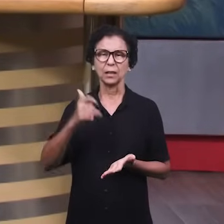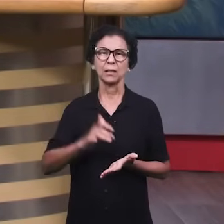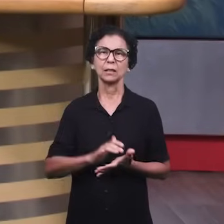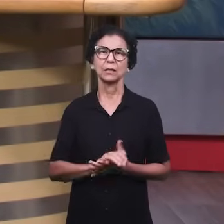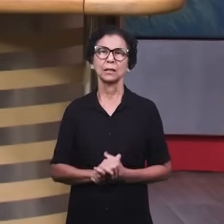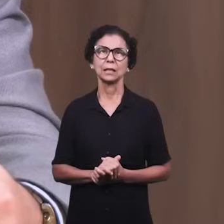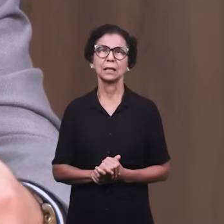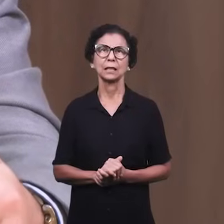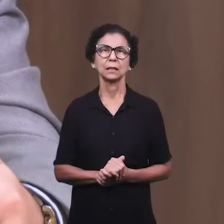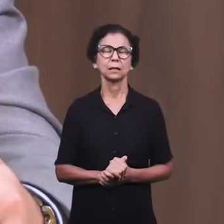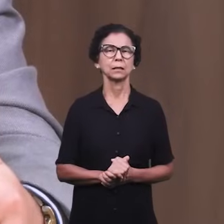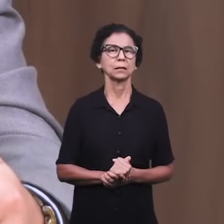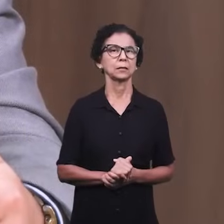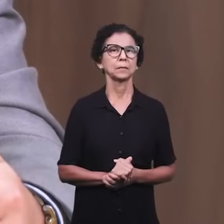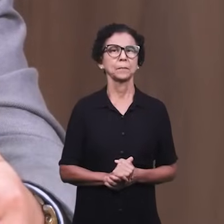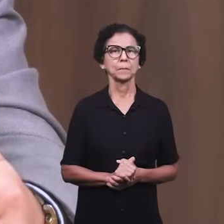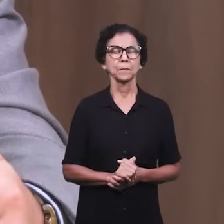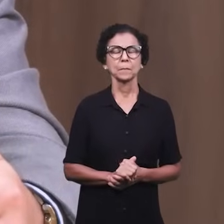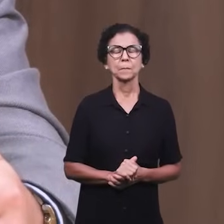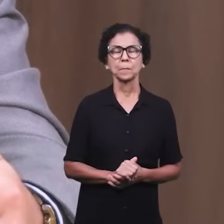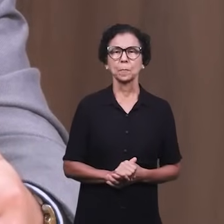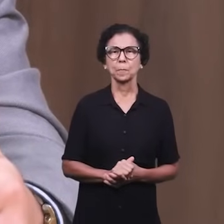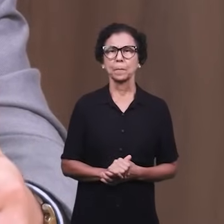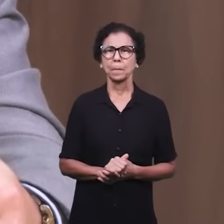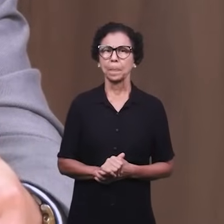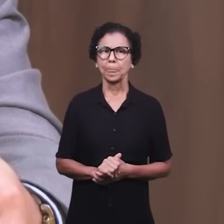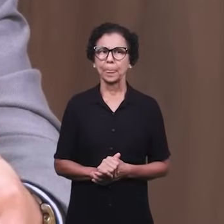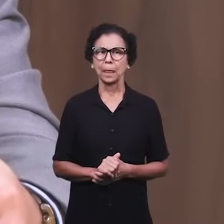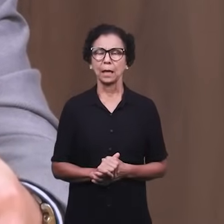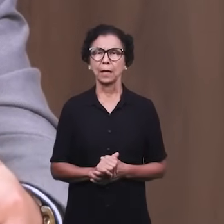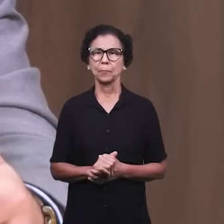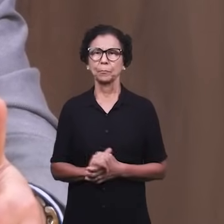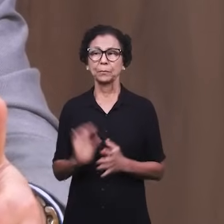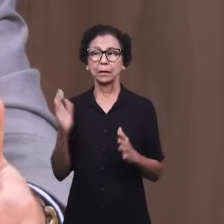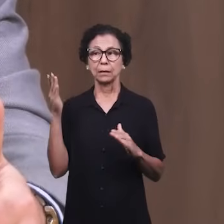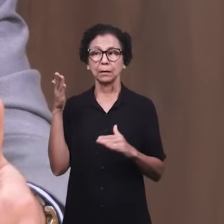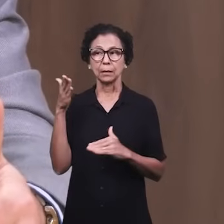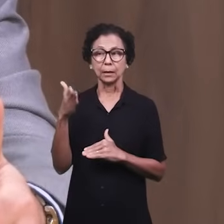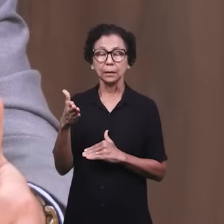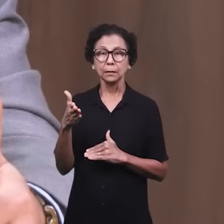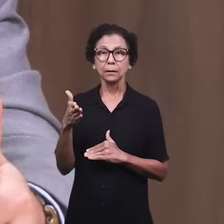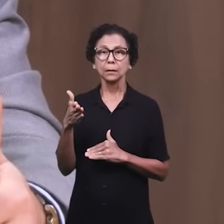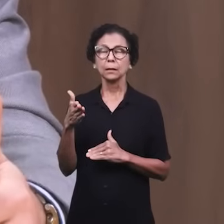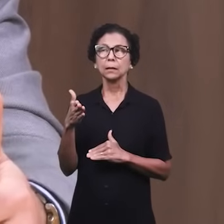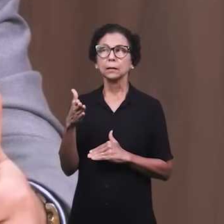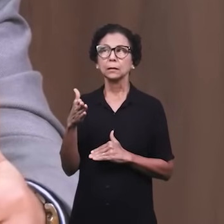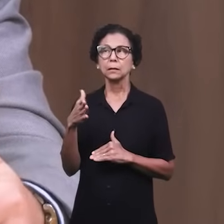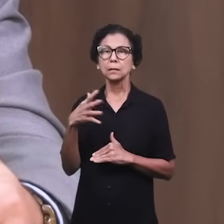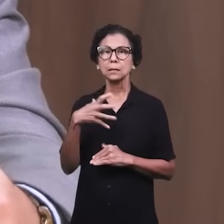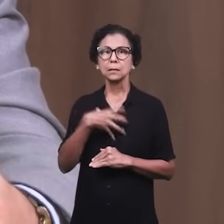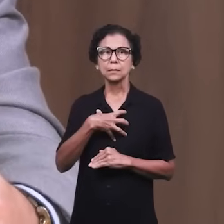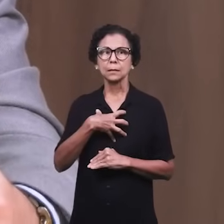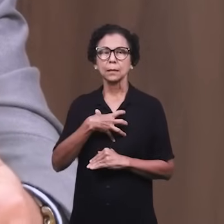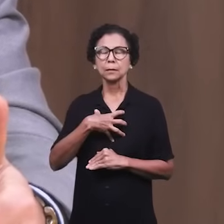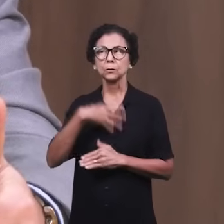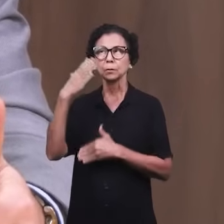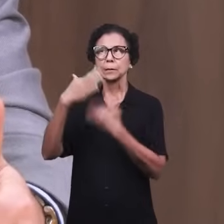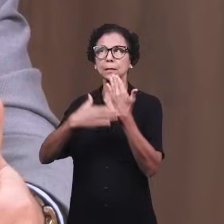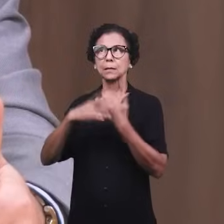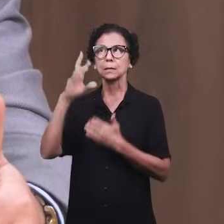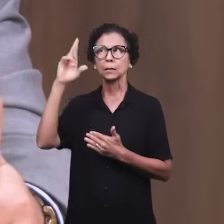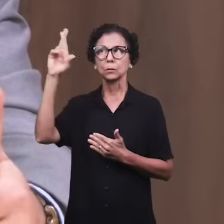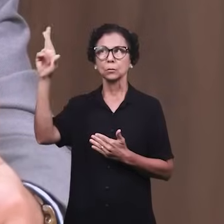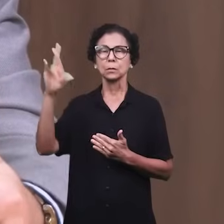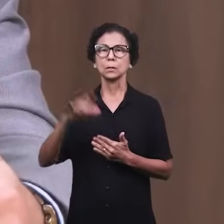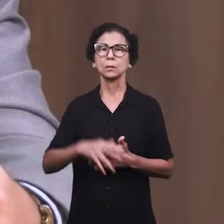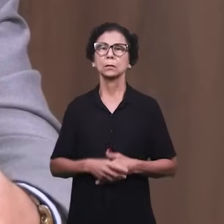entra para assistir a uma cerimônia religiosa ela entra e ouve a voz do senhor ela ela abre o coração